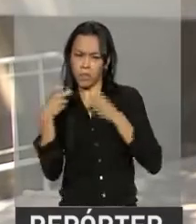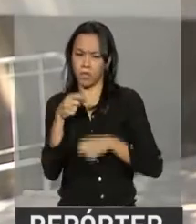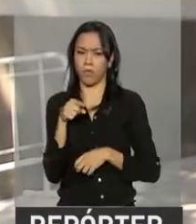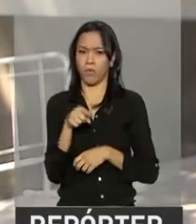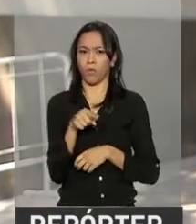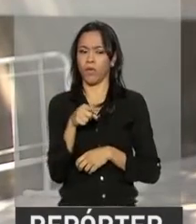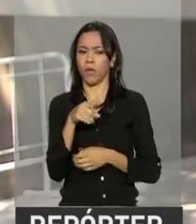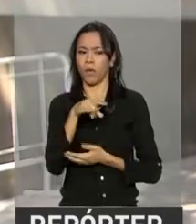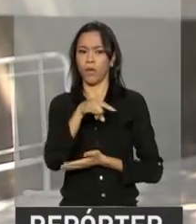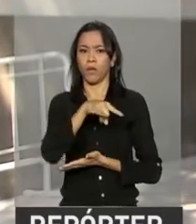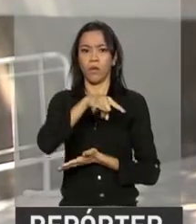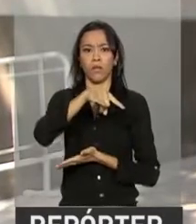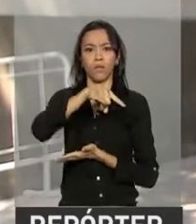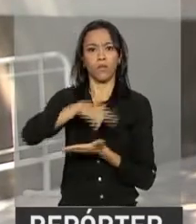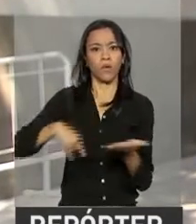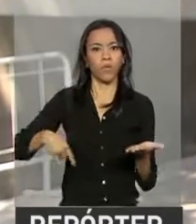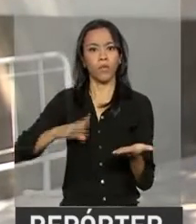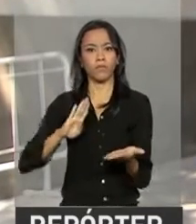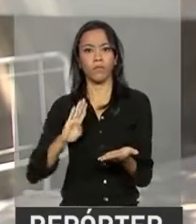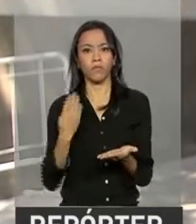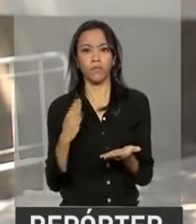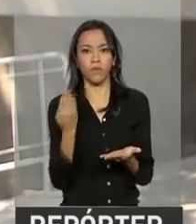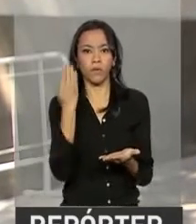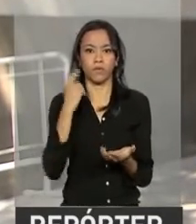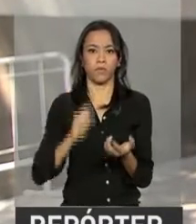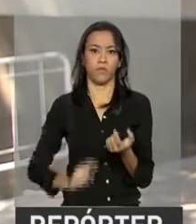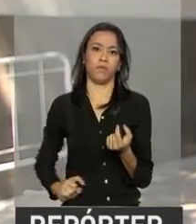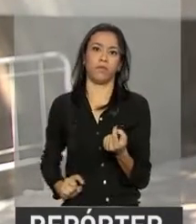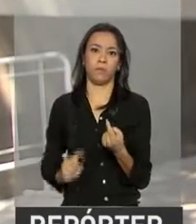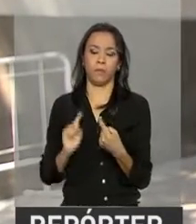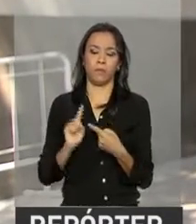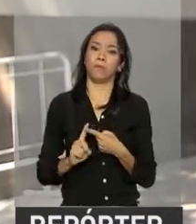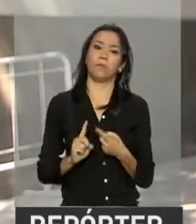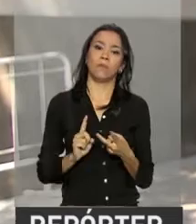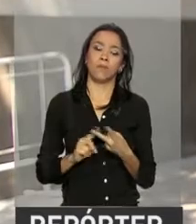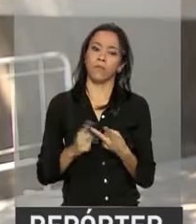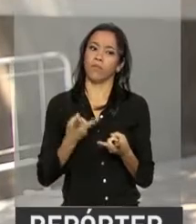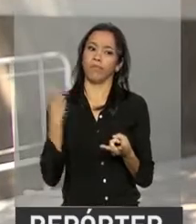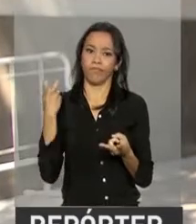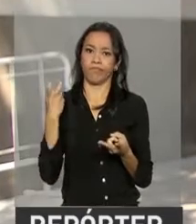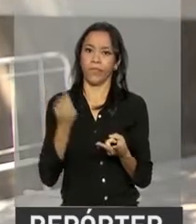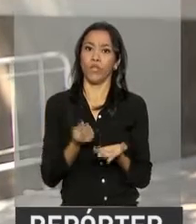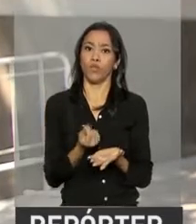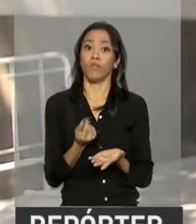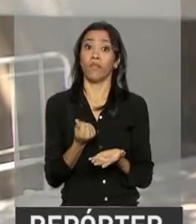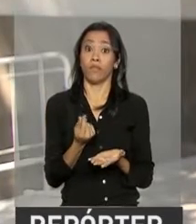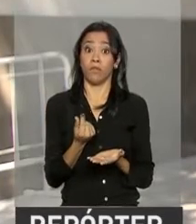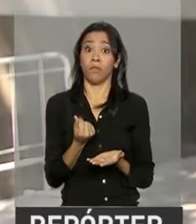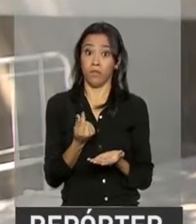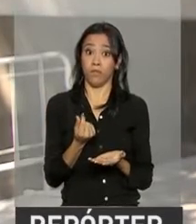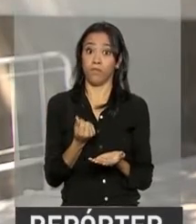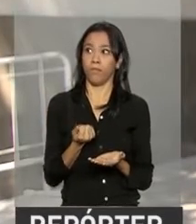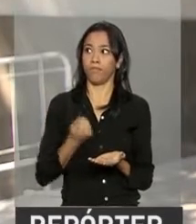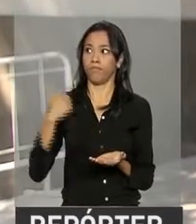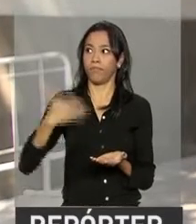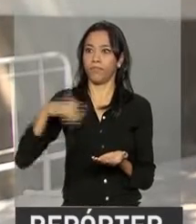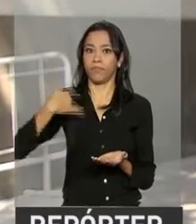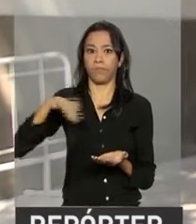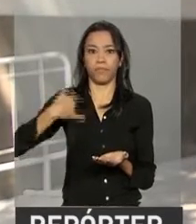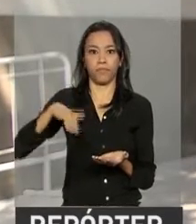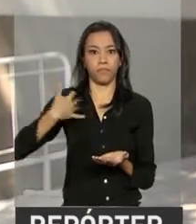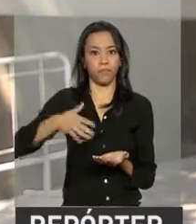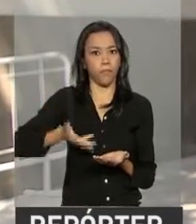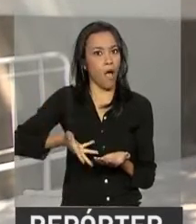apresentação de documentos falsos em relação aos pretensos concorrentes um preço não é que se entende a inep bem alto pela